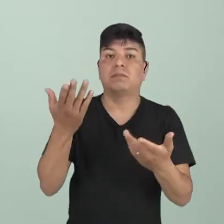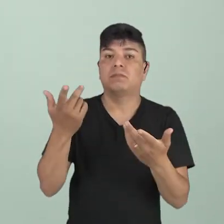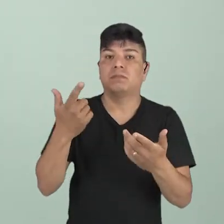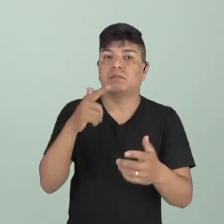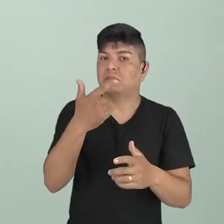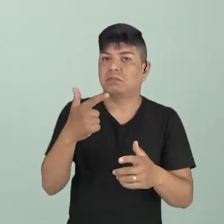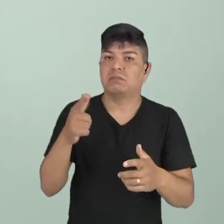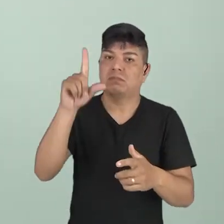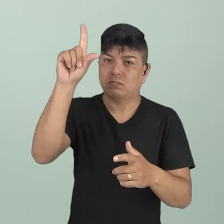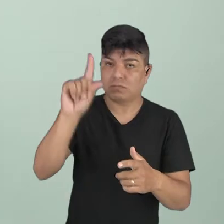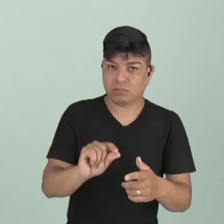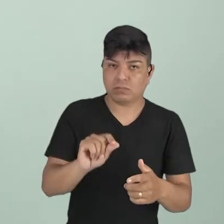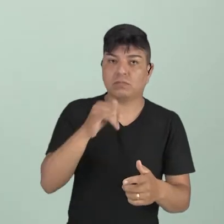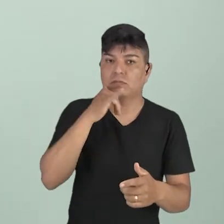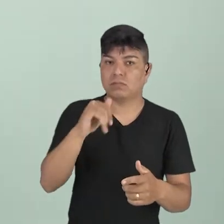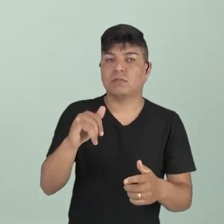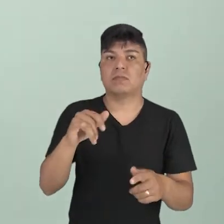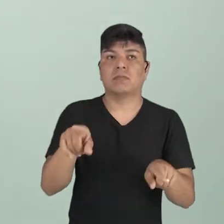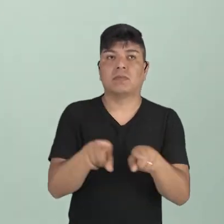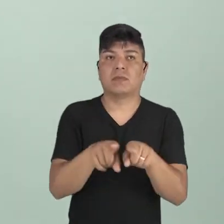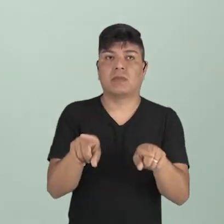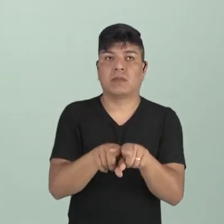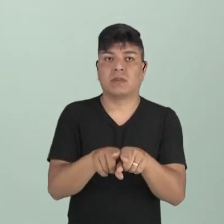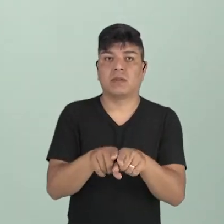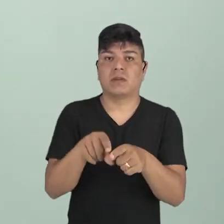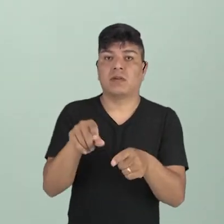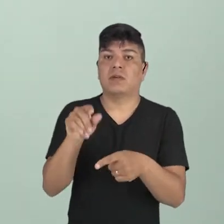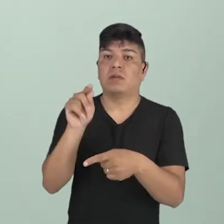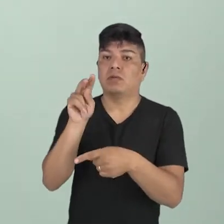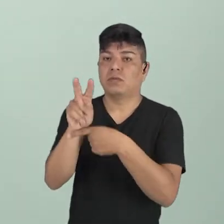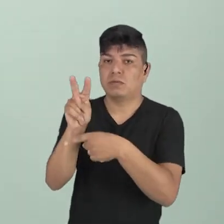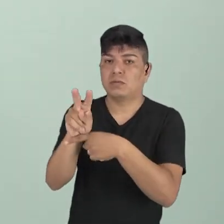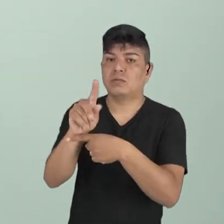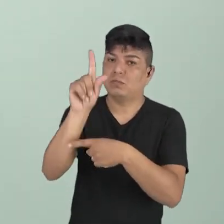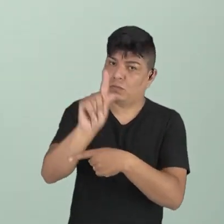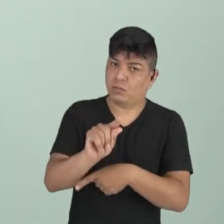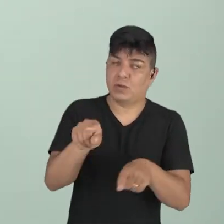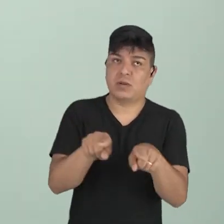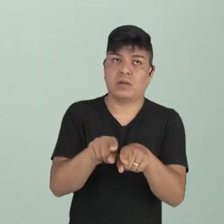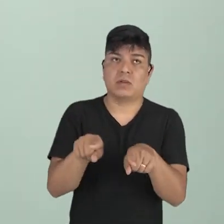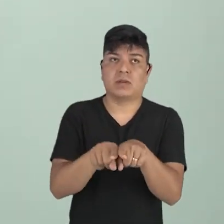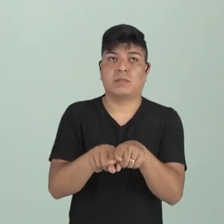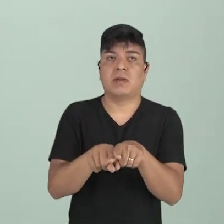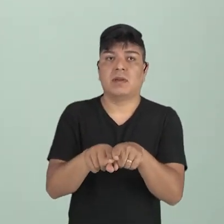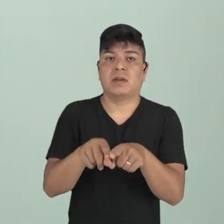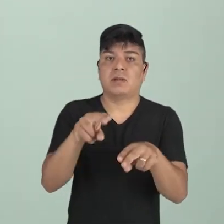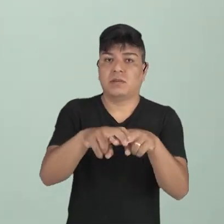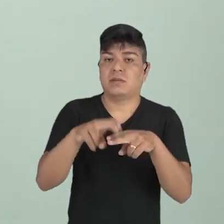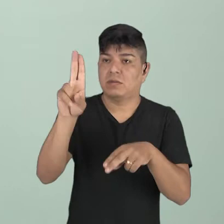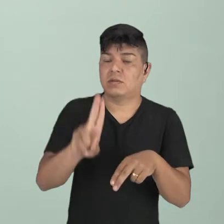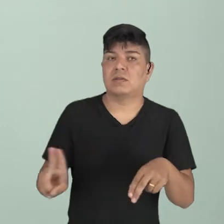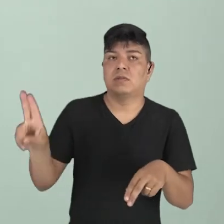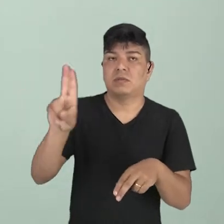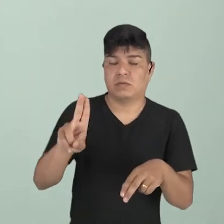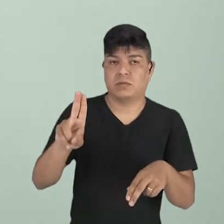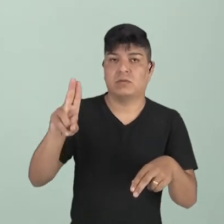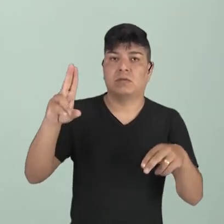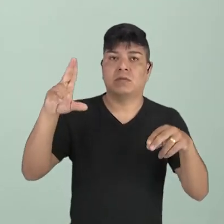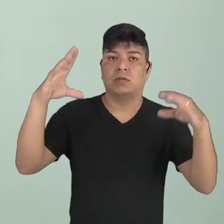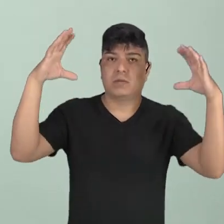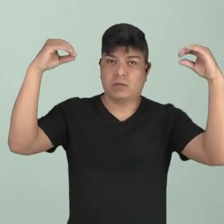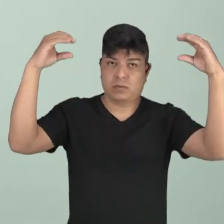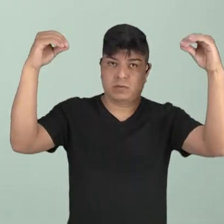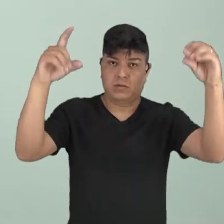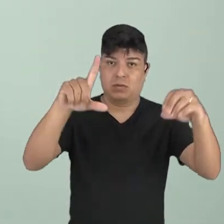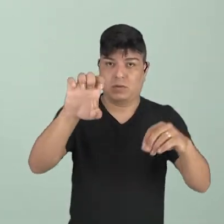energia elétrica, tá? E elas têm ali um custo de manutenção baixo. Então, essa utilização de lâmpadas LED é um avanço